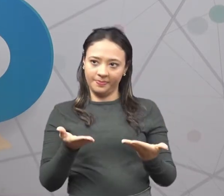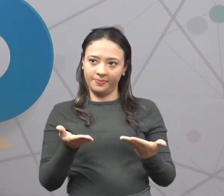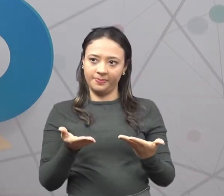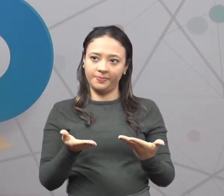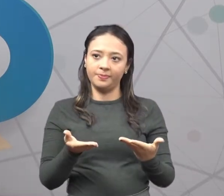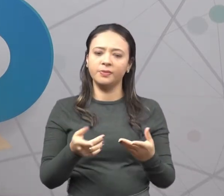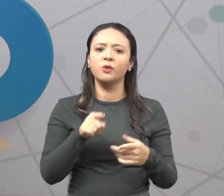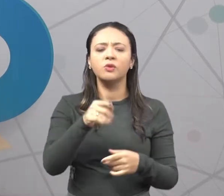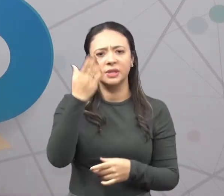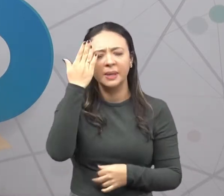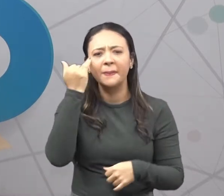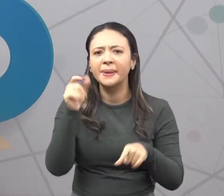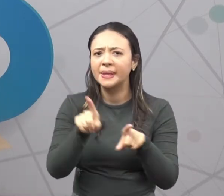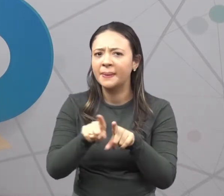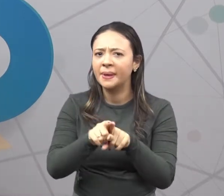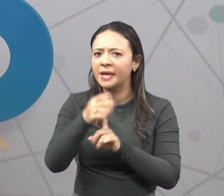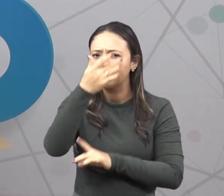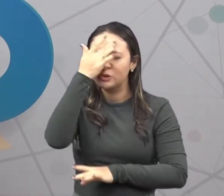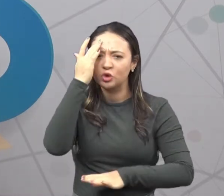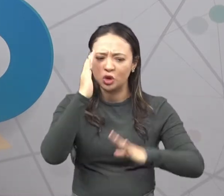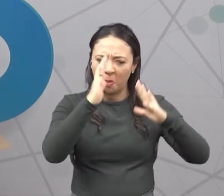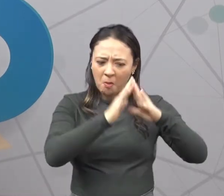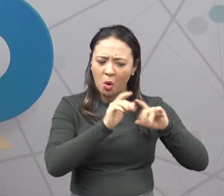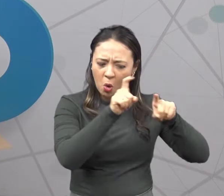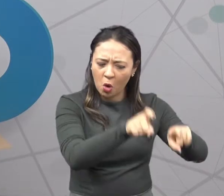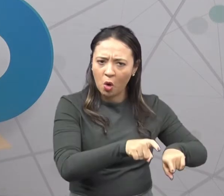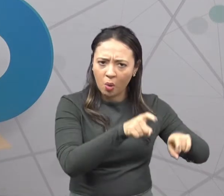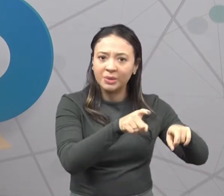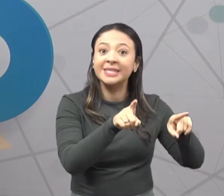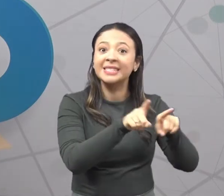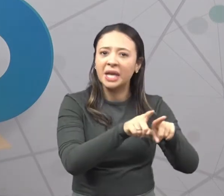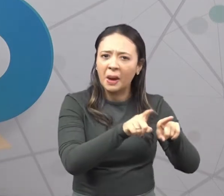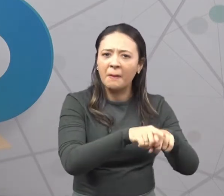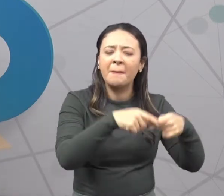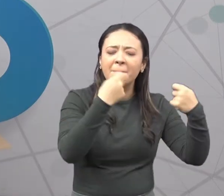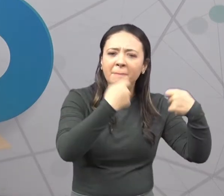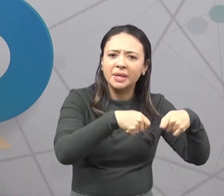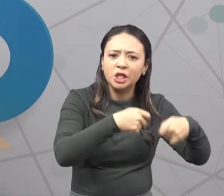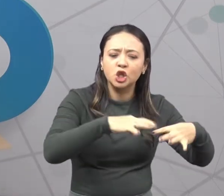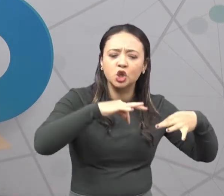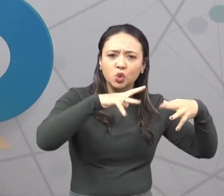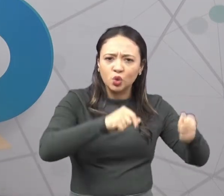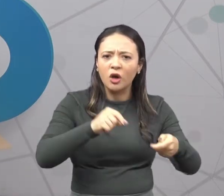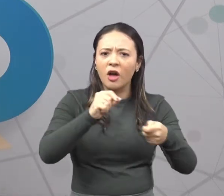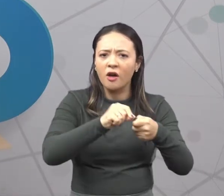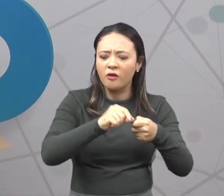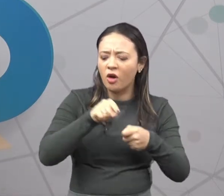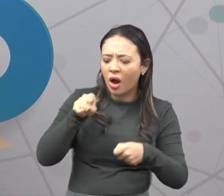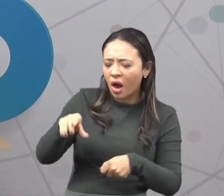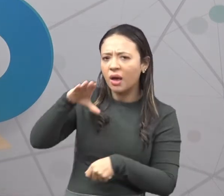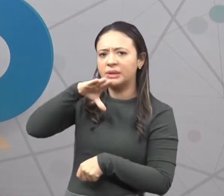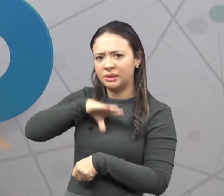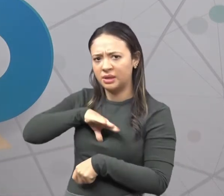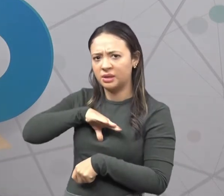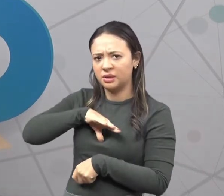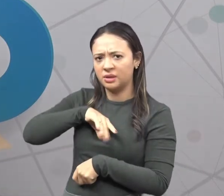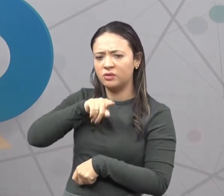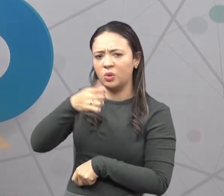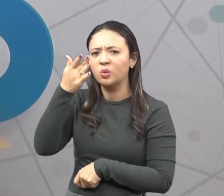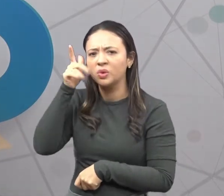E que as pessoas que moram no campo também dependem do que é produzido na cidade? Vocês